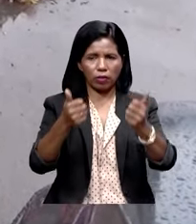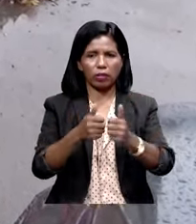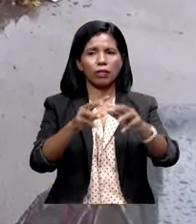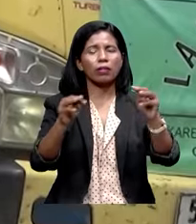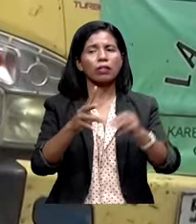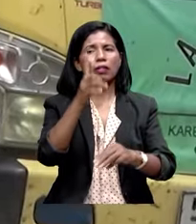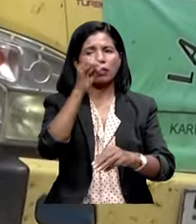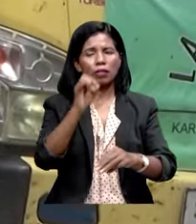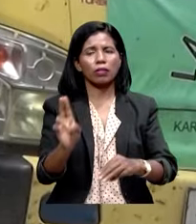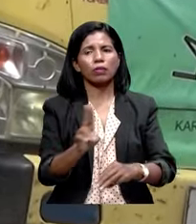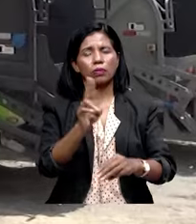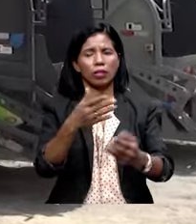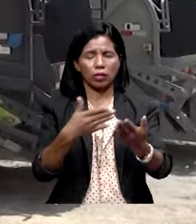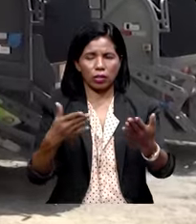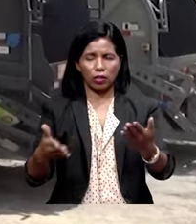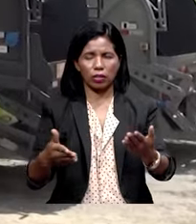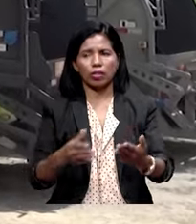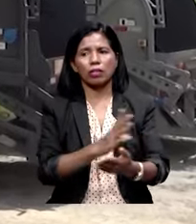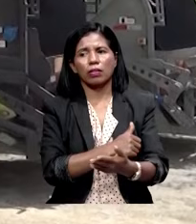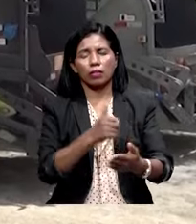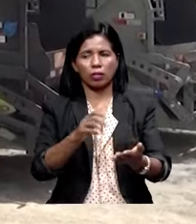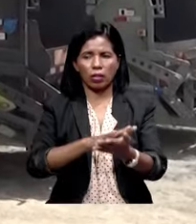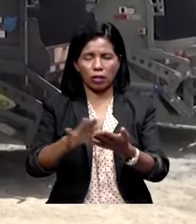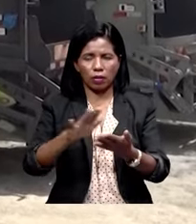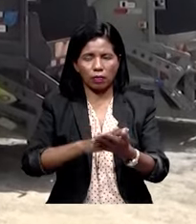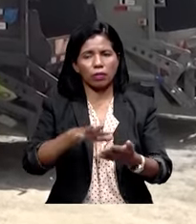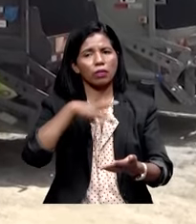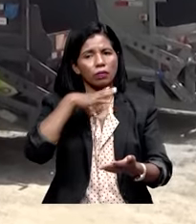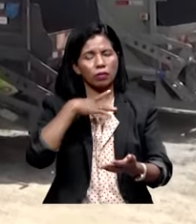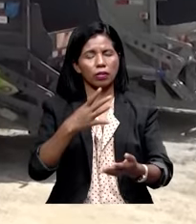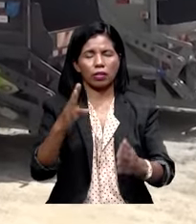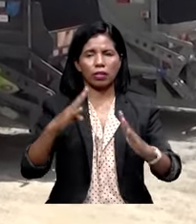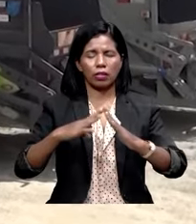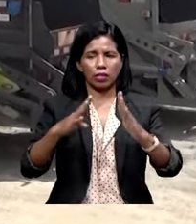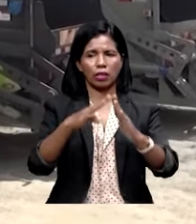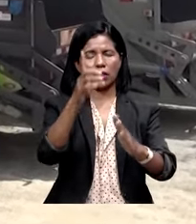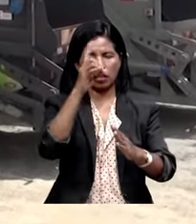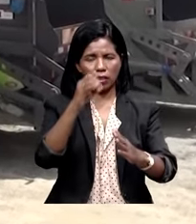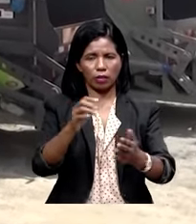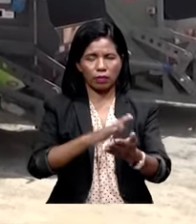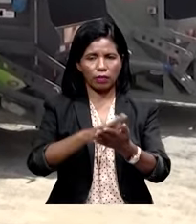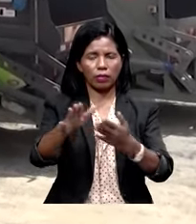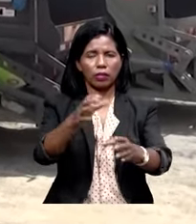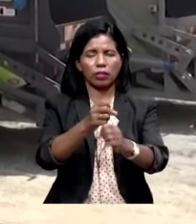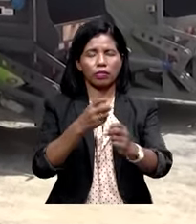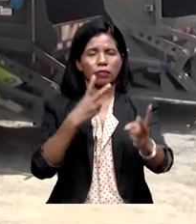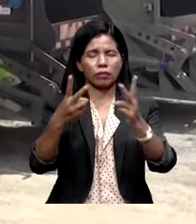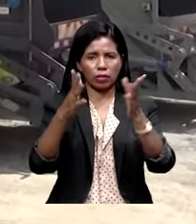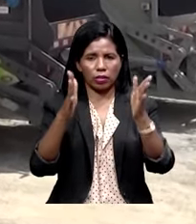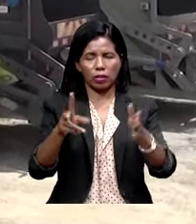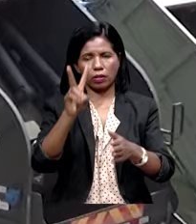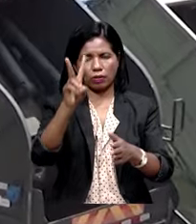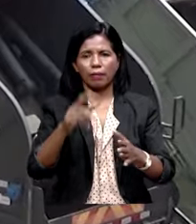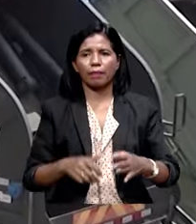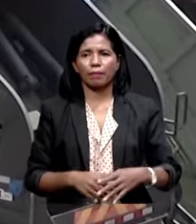dili mos se usa equipamento moderno, o de Amosfoer, no ne cidade dili bele mos lutan, o de simu bainaka rua né. Fica